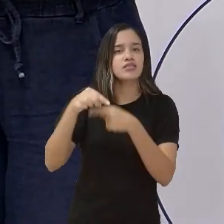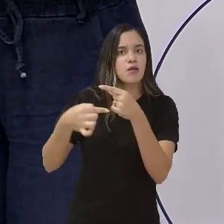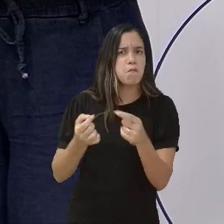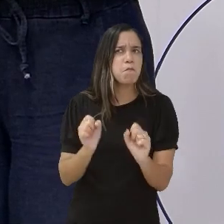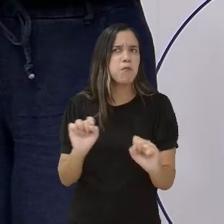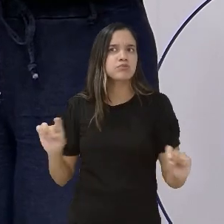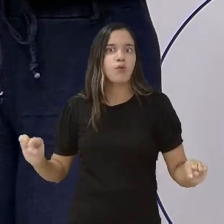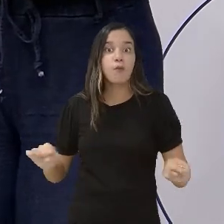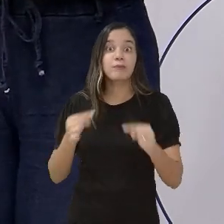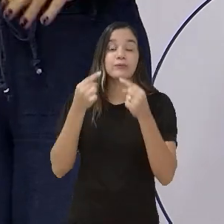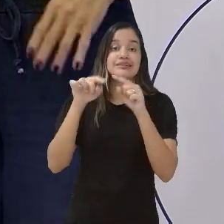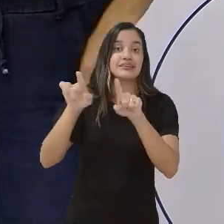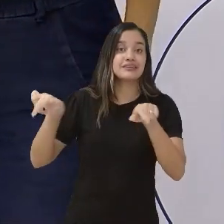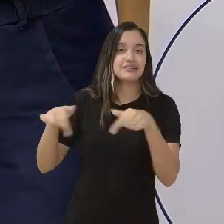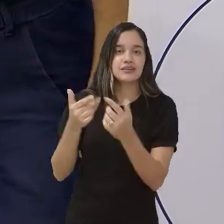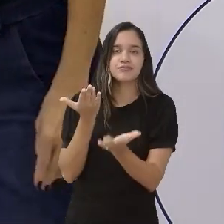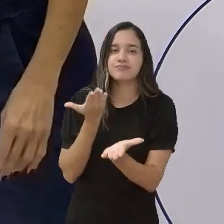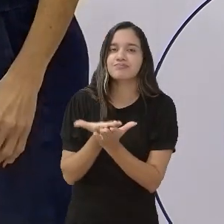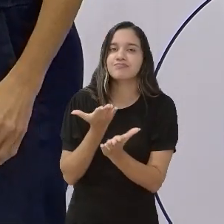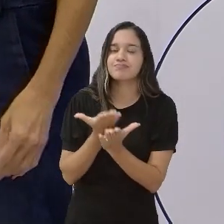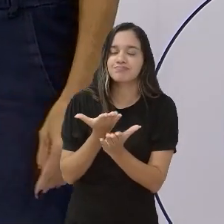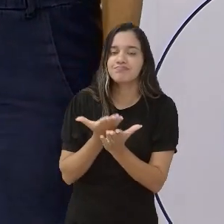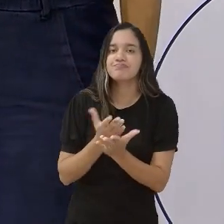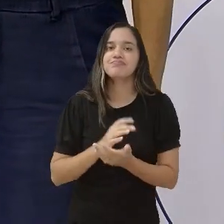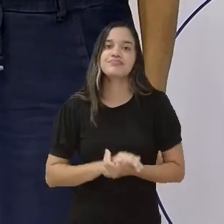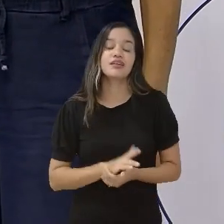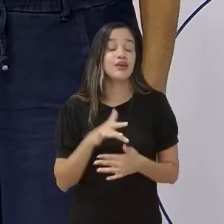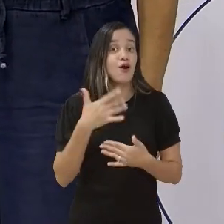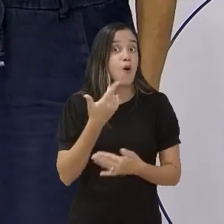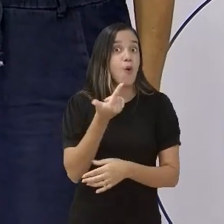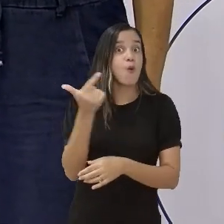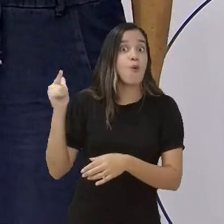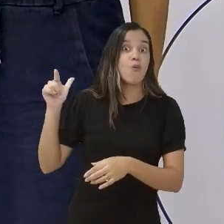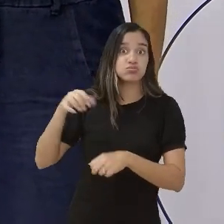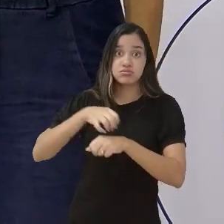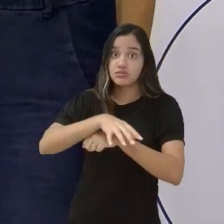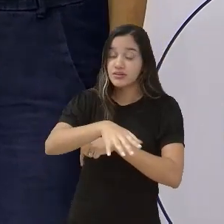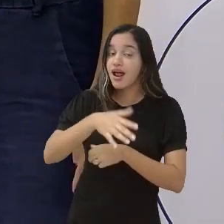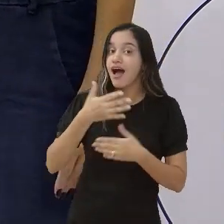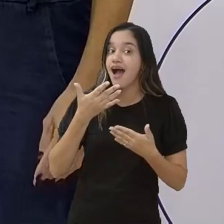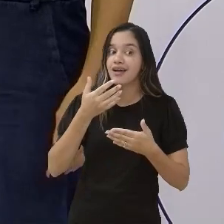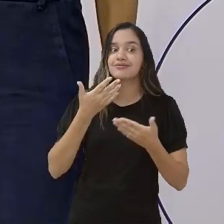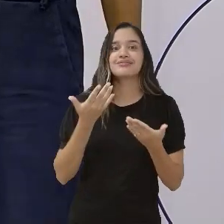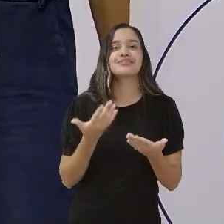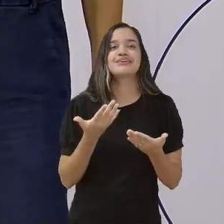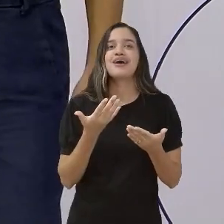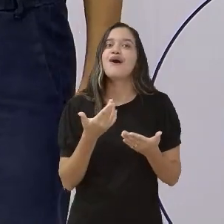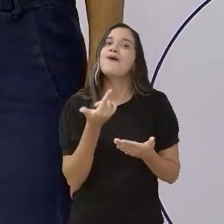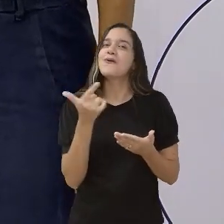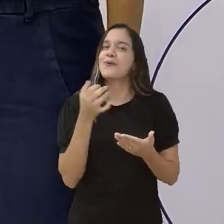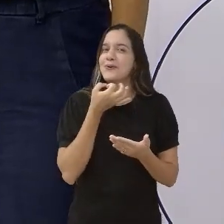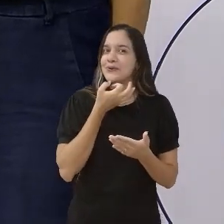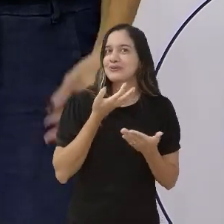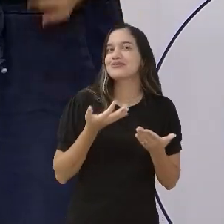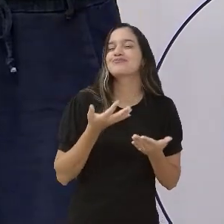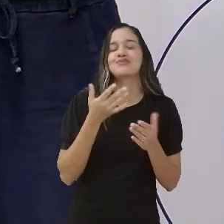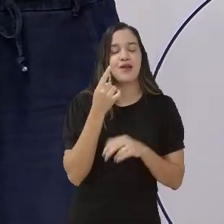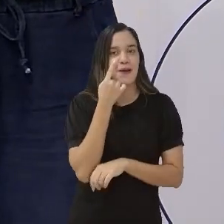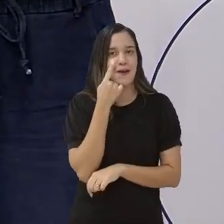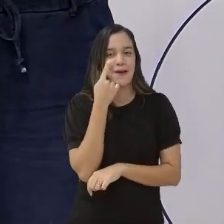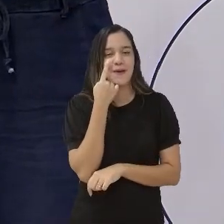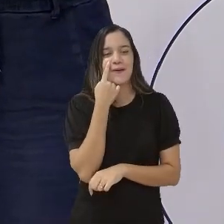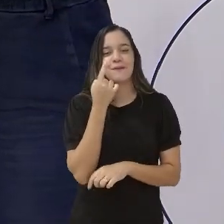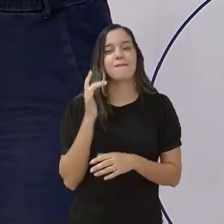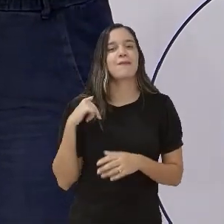competição na sala. Aí já fica para uma outra sugestão. Já é outra sugestão. outra. Ah, Emília, olha